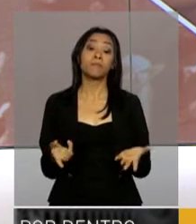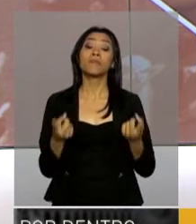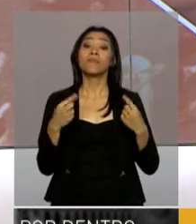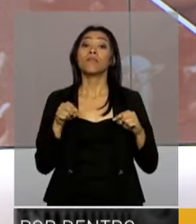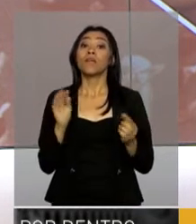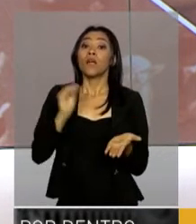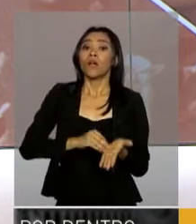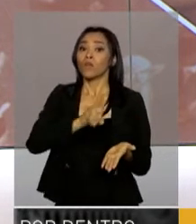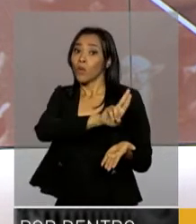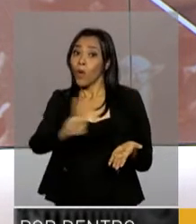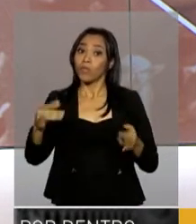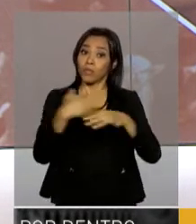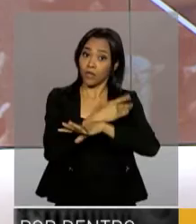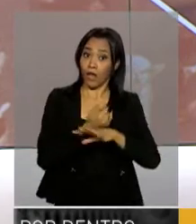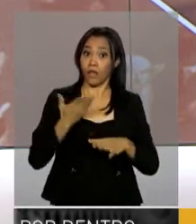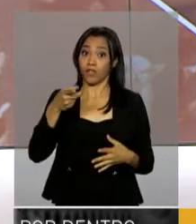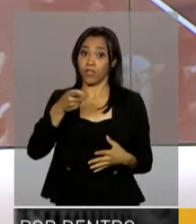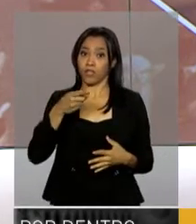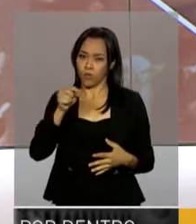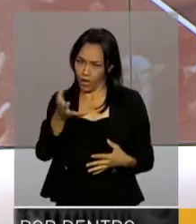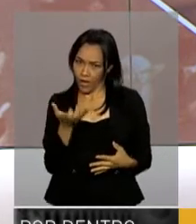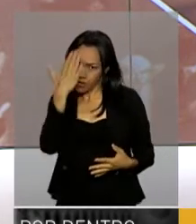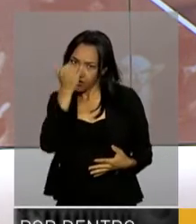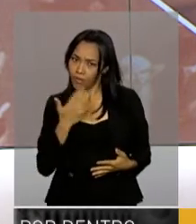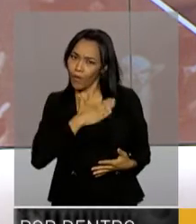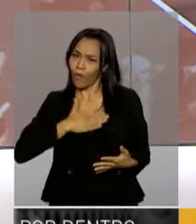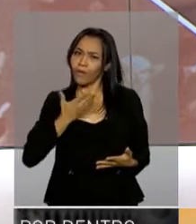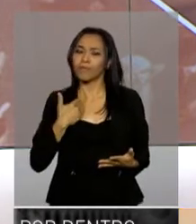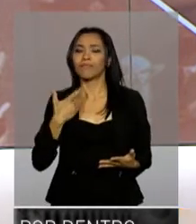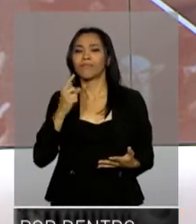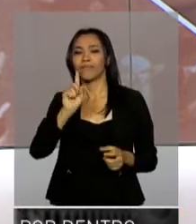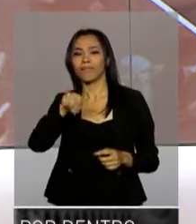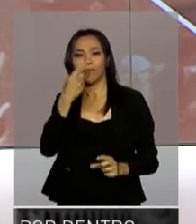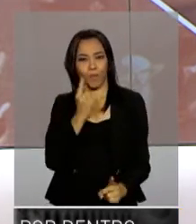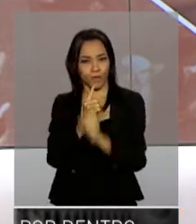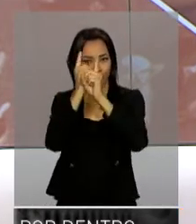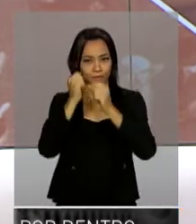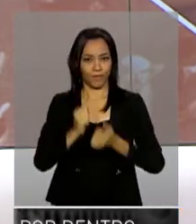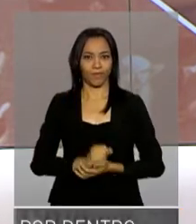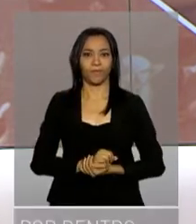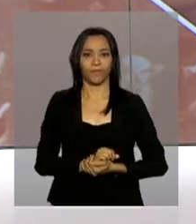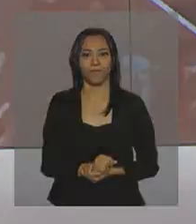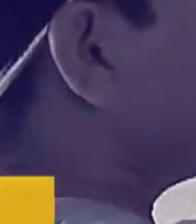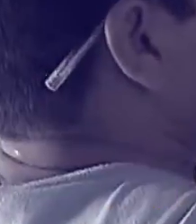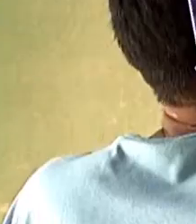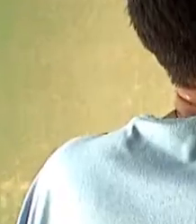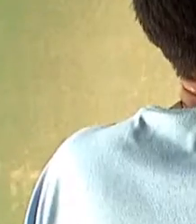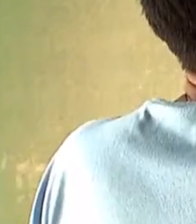pordentrodogoverno@presidencia.gov.br. Informe nome, cidade e o que você gostaria de saber. Até a próxima!